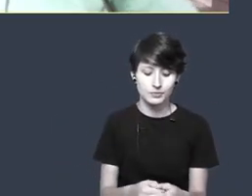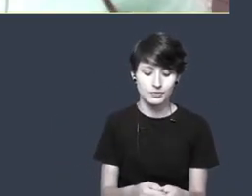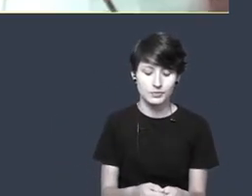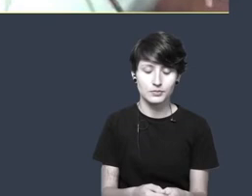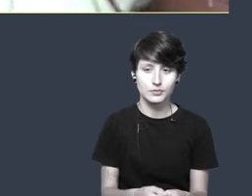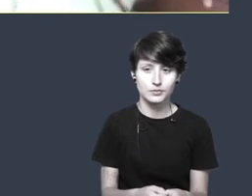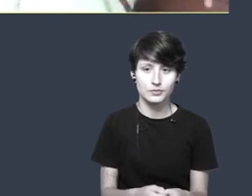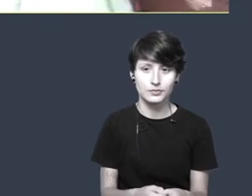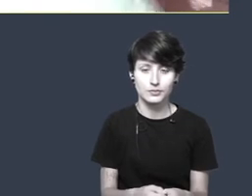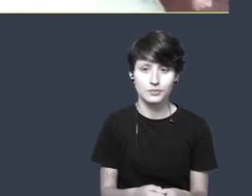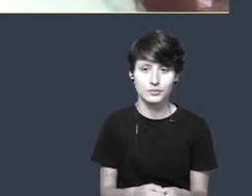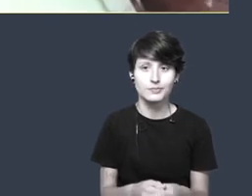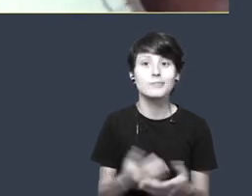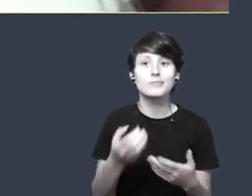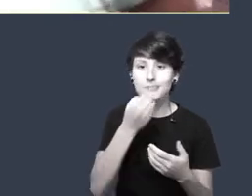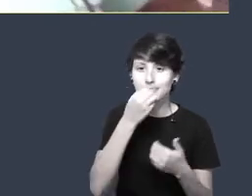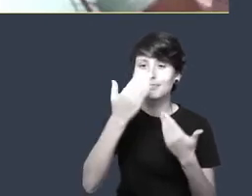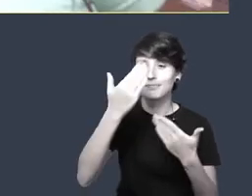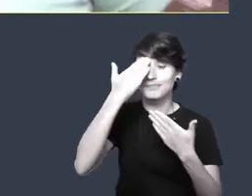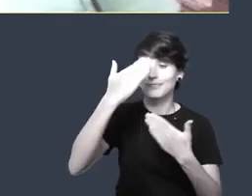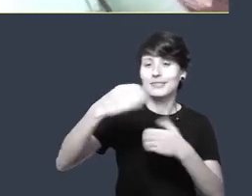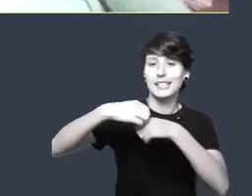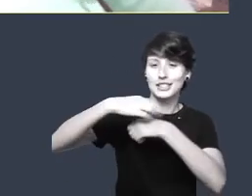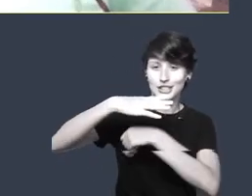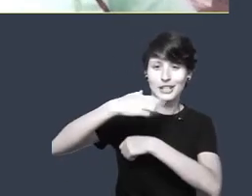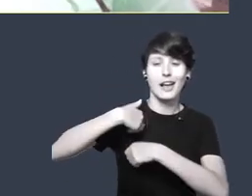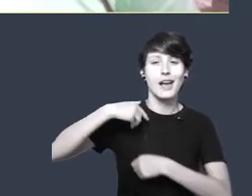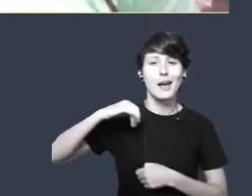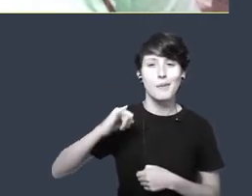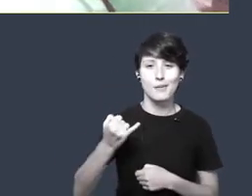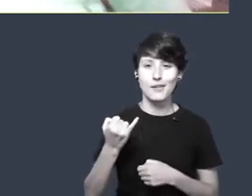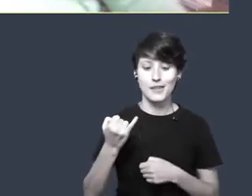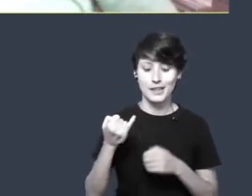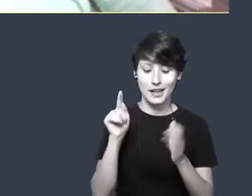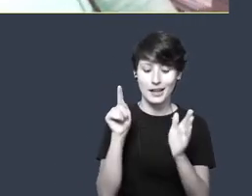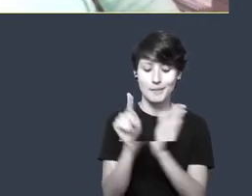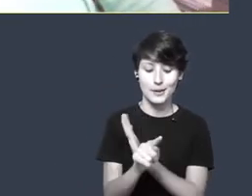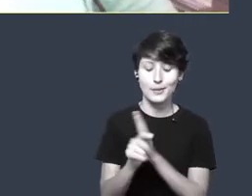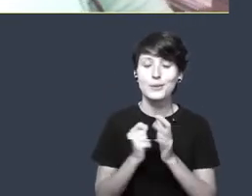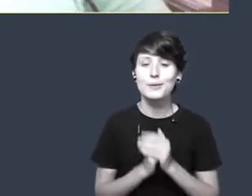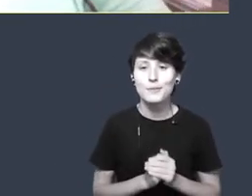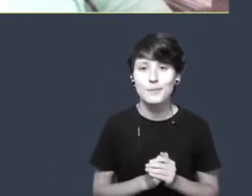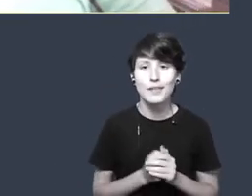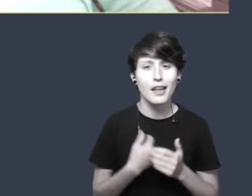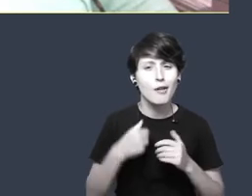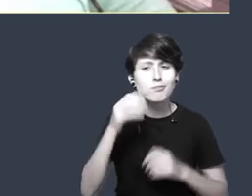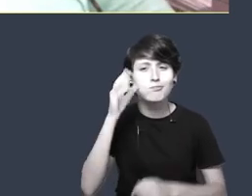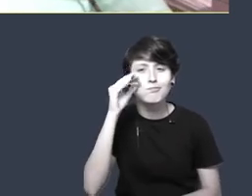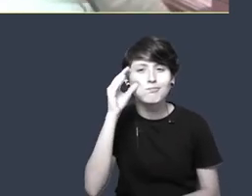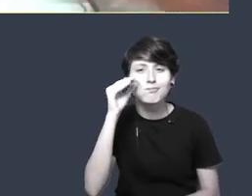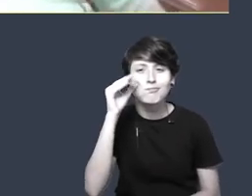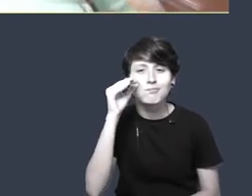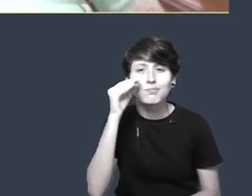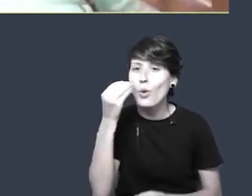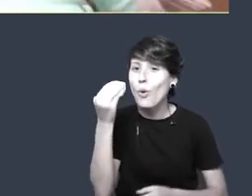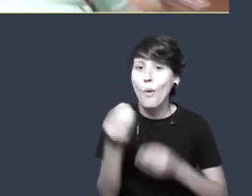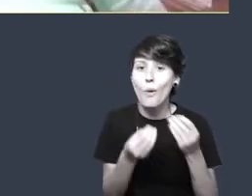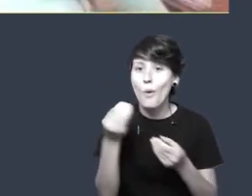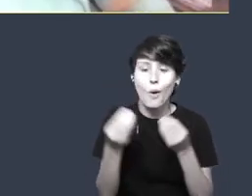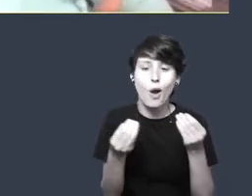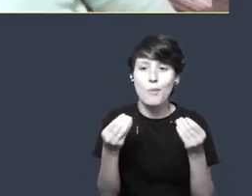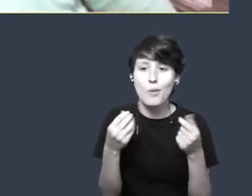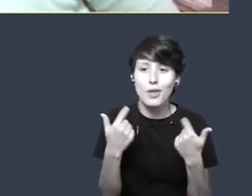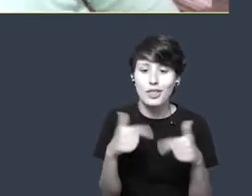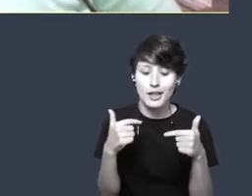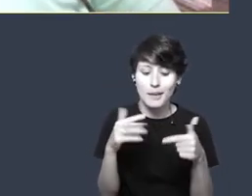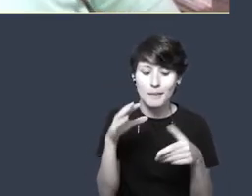Bom, já peguei essa dica aqui. Vou aproveitar para fazer a pergunta. Eu fiquei muito curiosa de saber como que é trabalhar